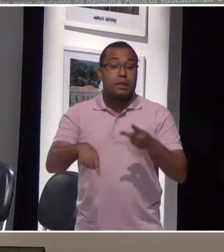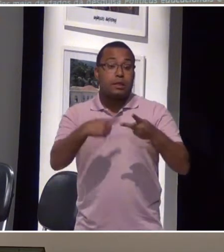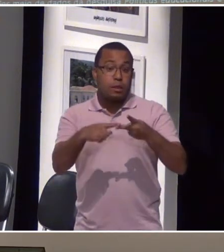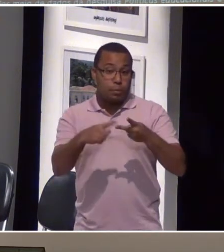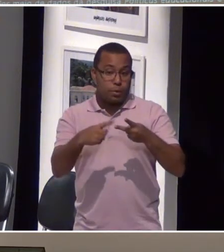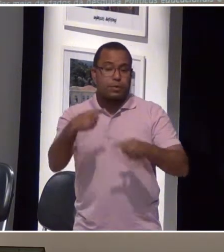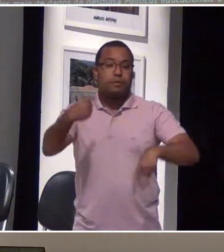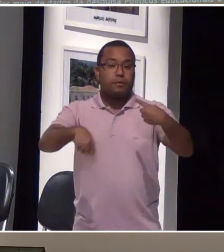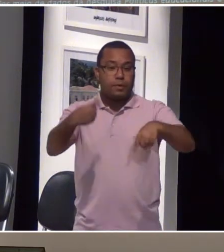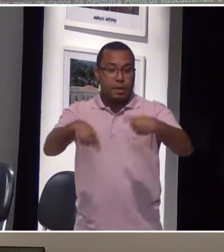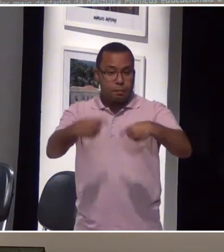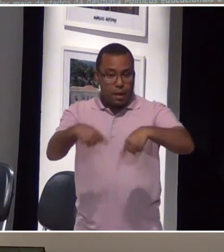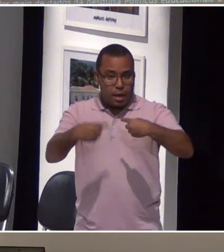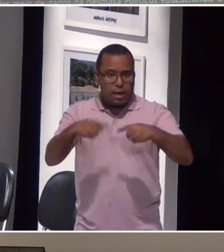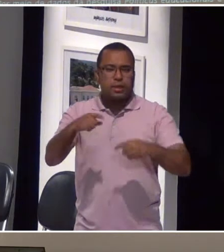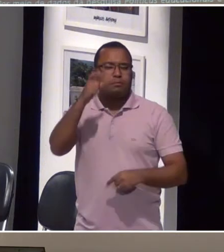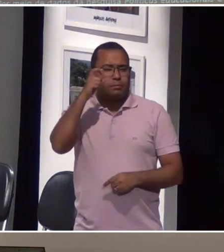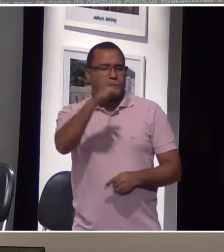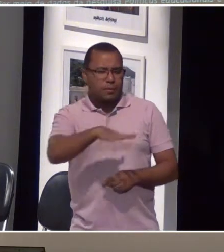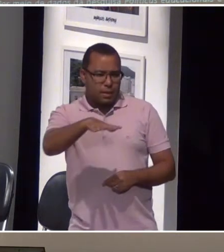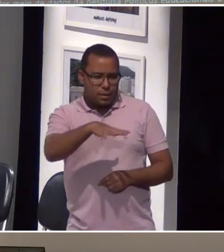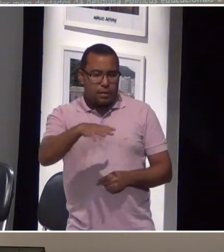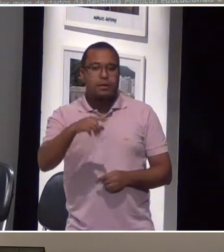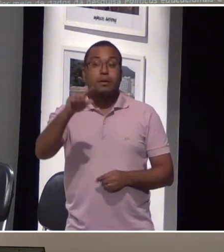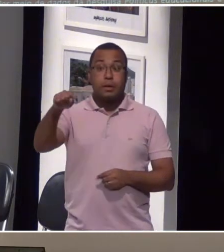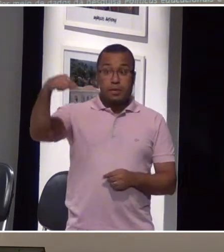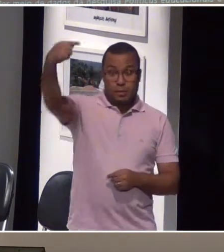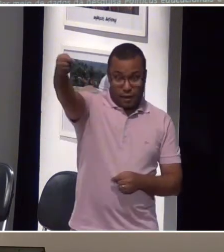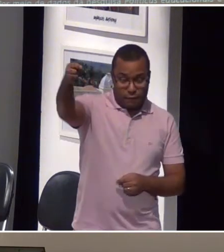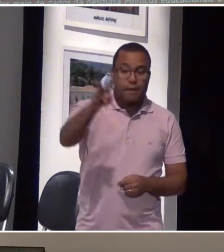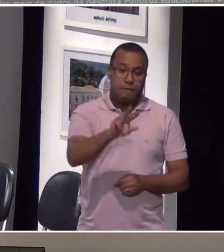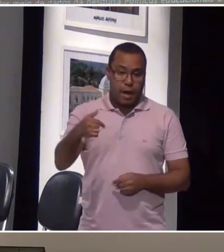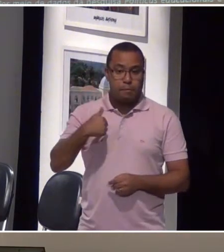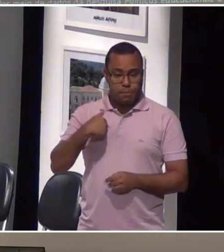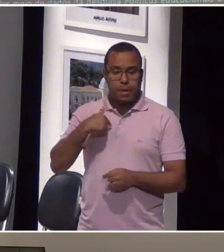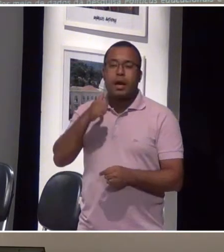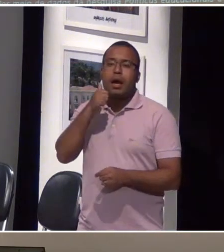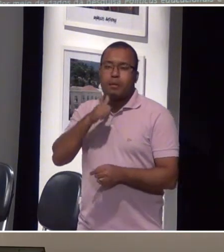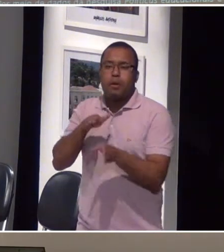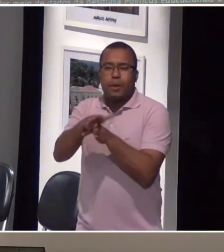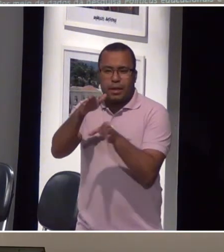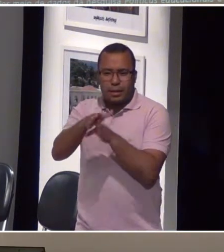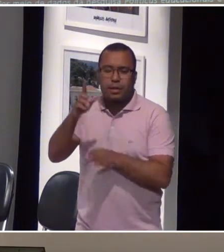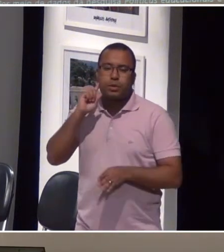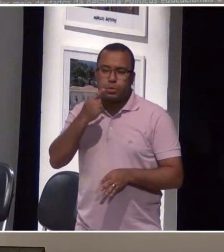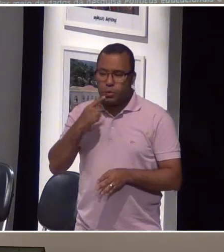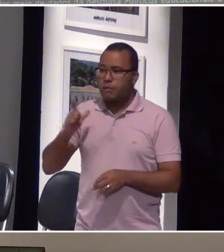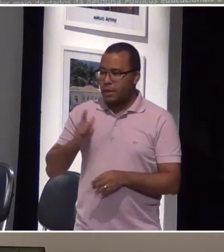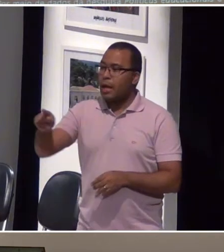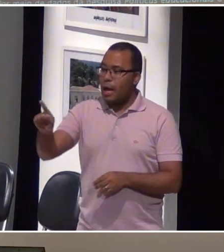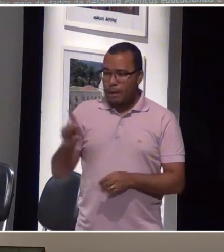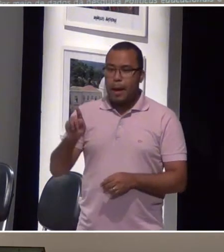debate também assim que eu penso que é bastante interessante, e na próxima semana uma das minhas orientandas surdas, a Marcinha, vai estar